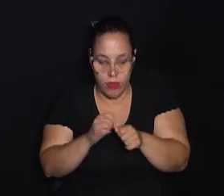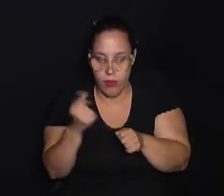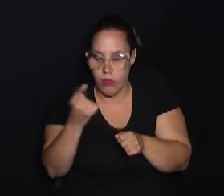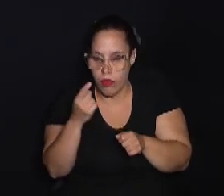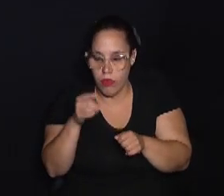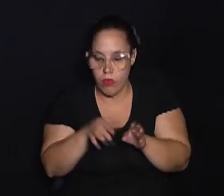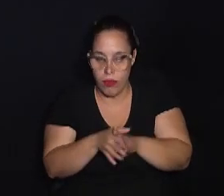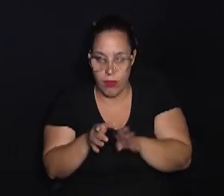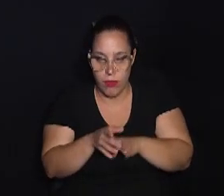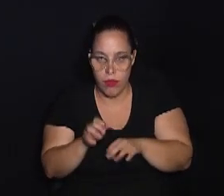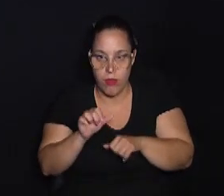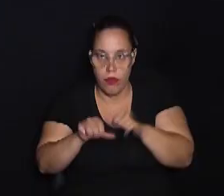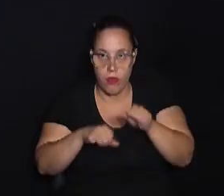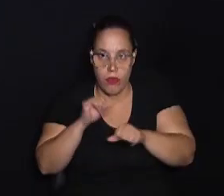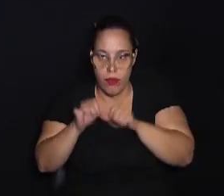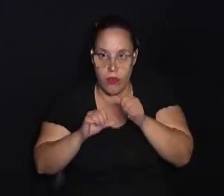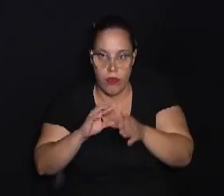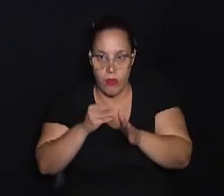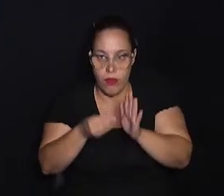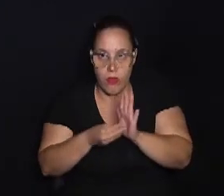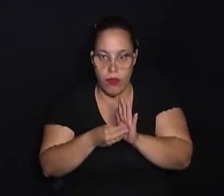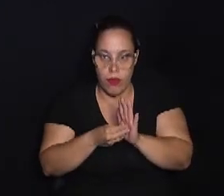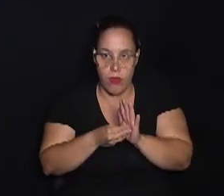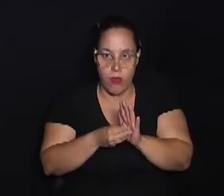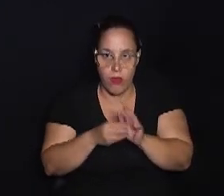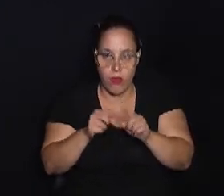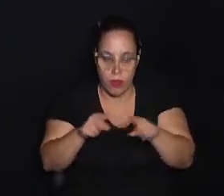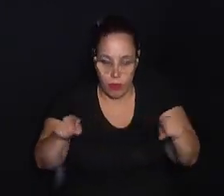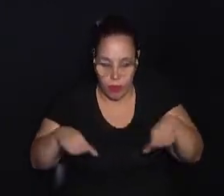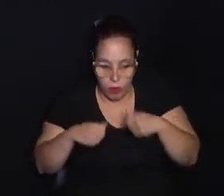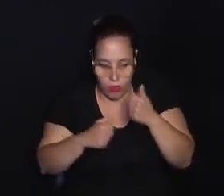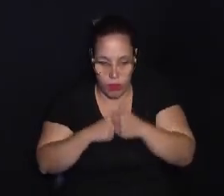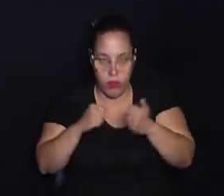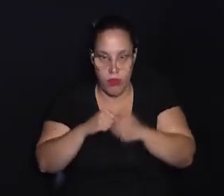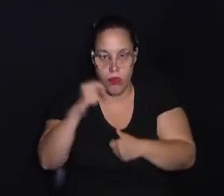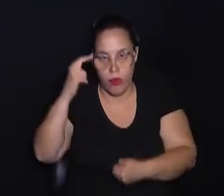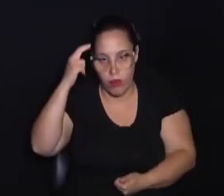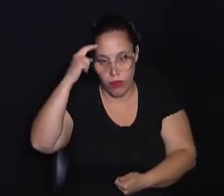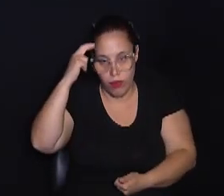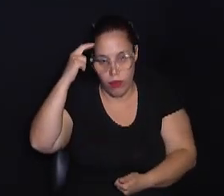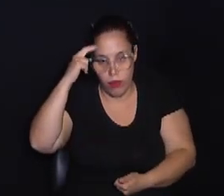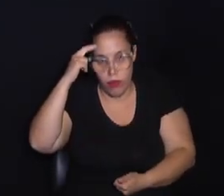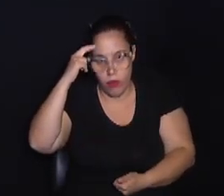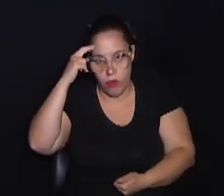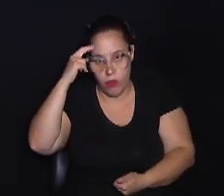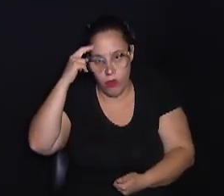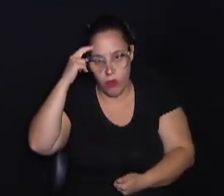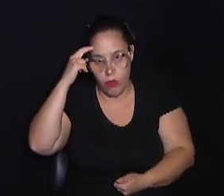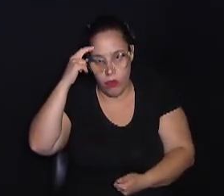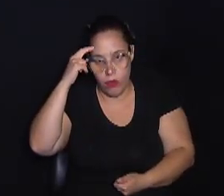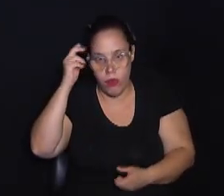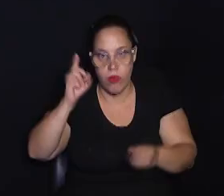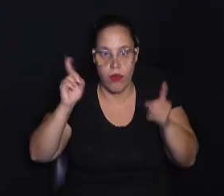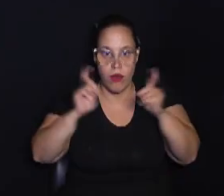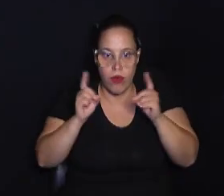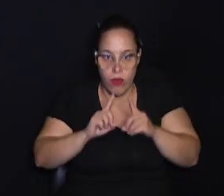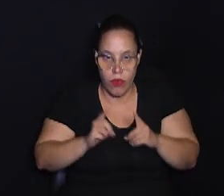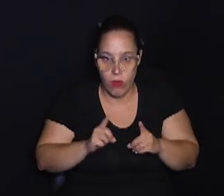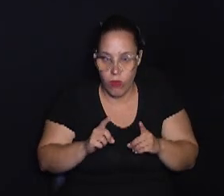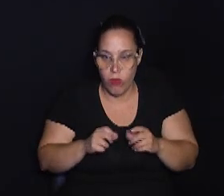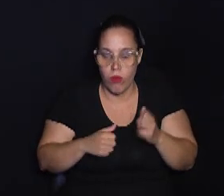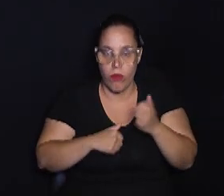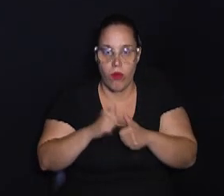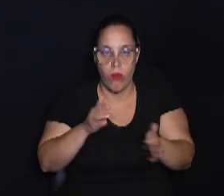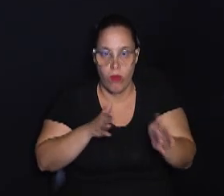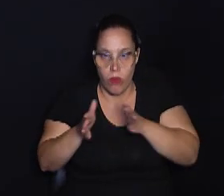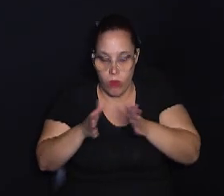solicita alterações na acessibilidade dos equipamentos públicos de esportes, cultura e lazer para as pessoas com deficiência que praticam esporte na